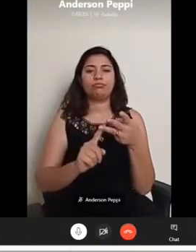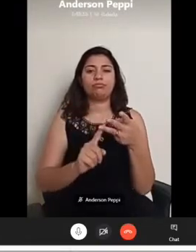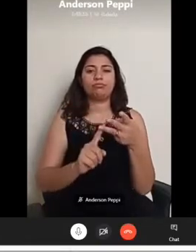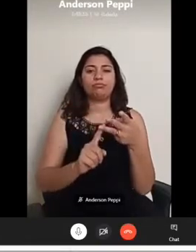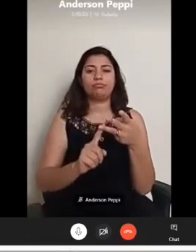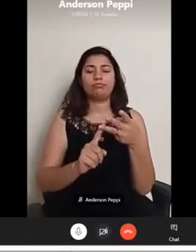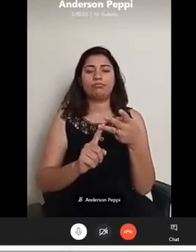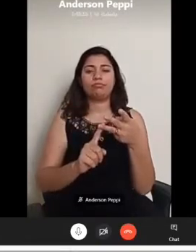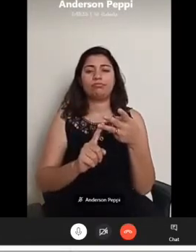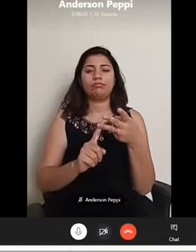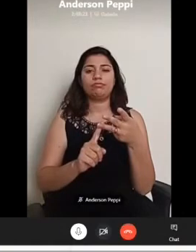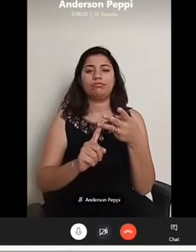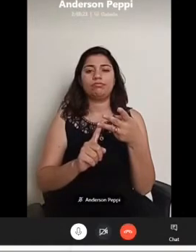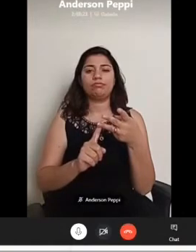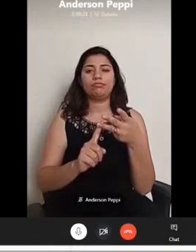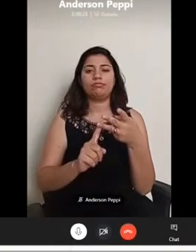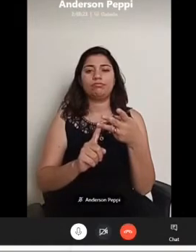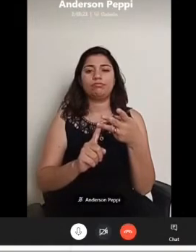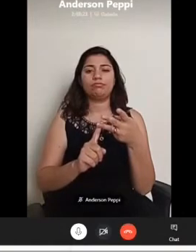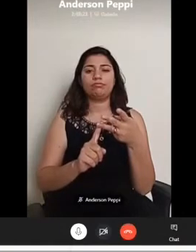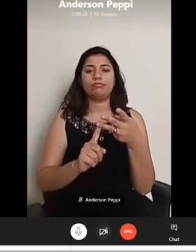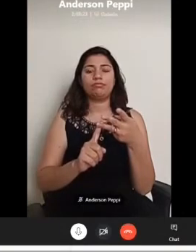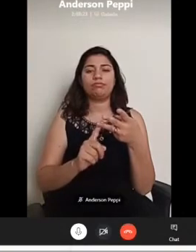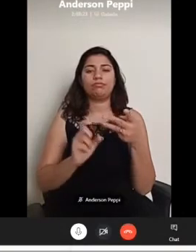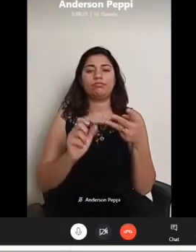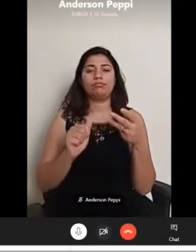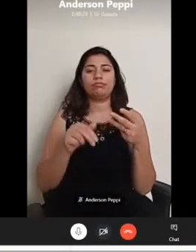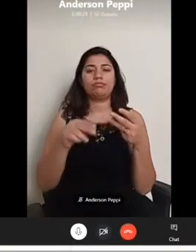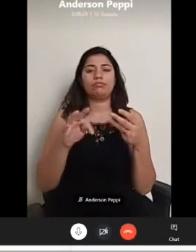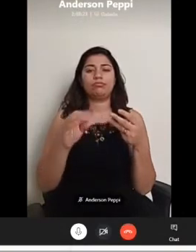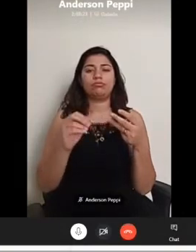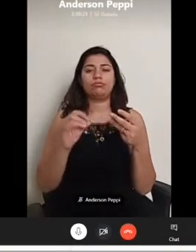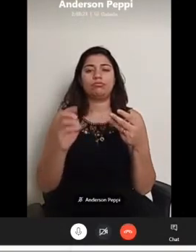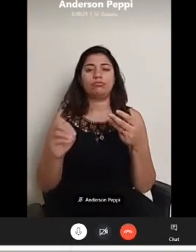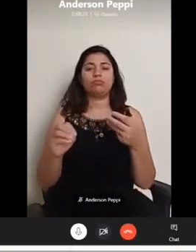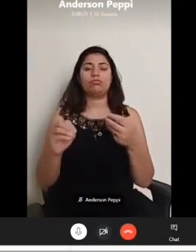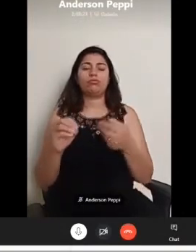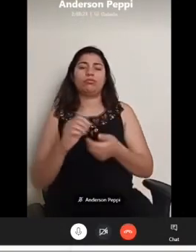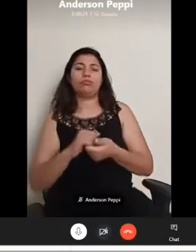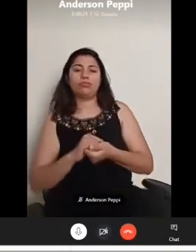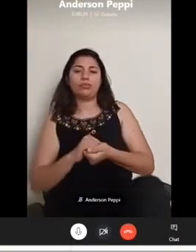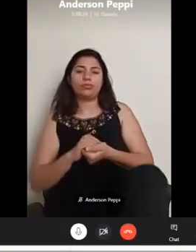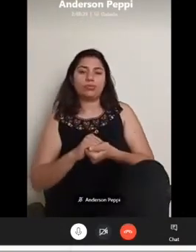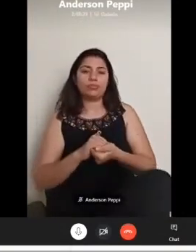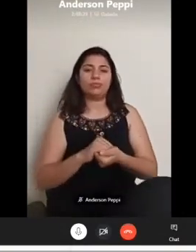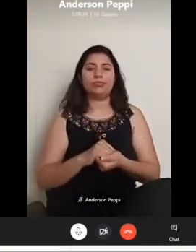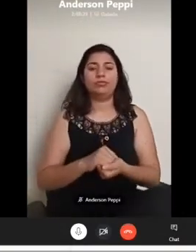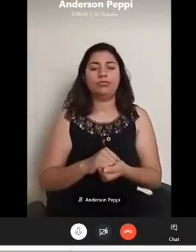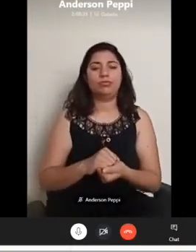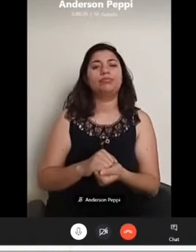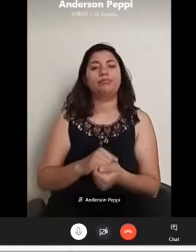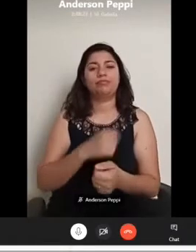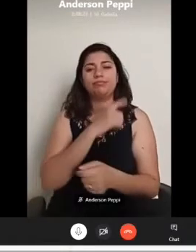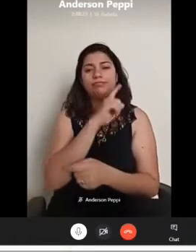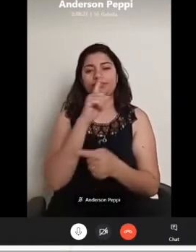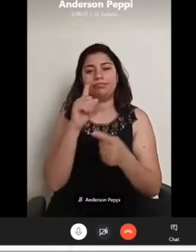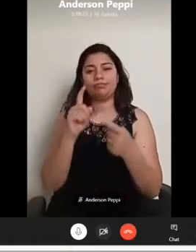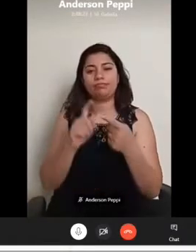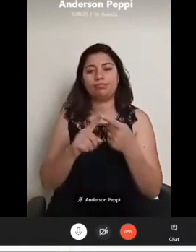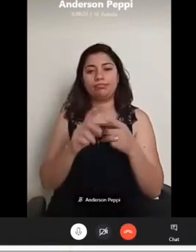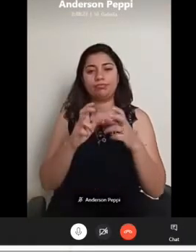vereador Sargento Laudo. Para a Quinta Comissão de Ética, Decoro Parlamentar e